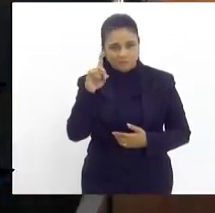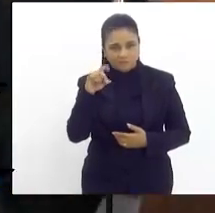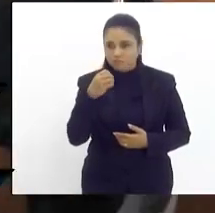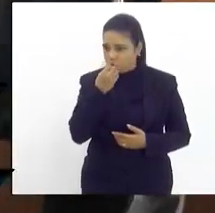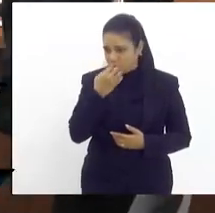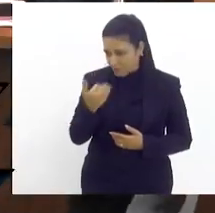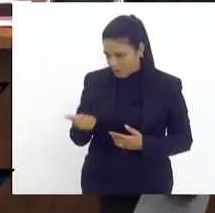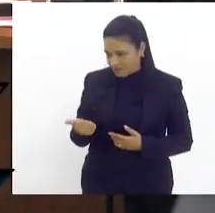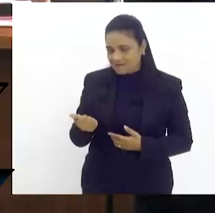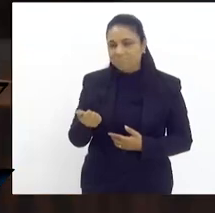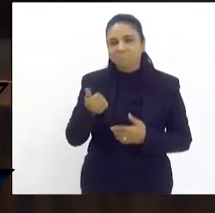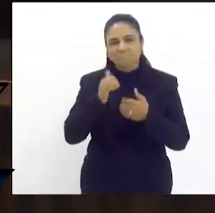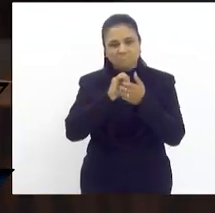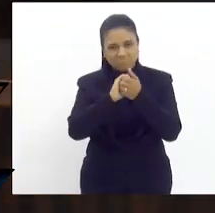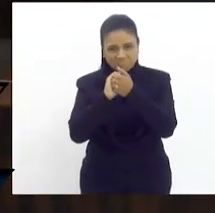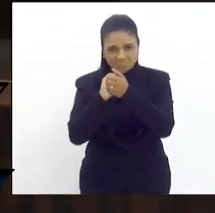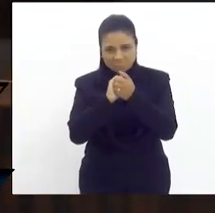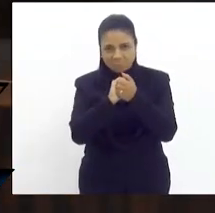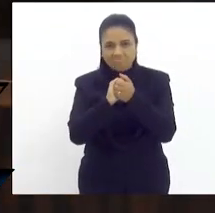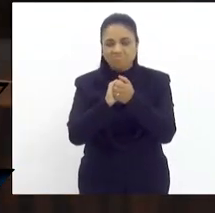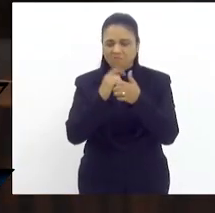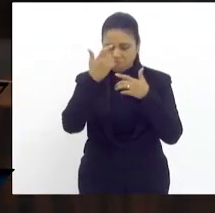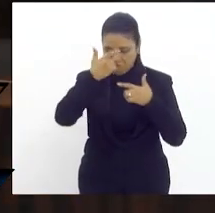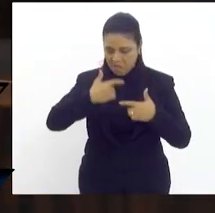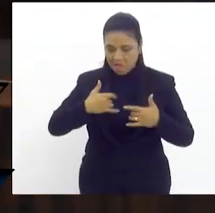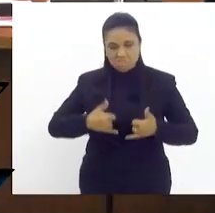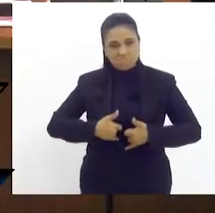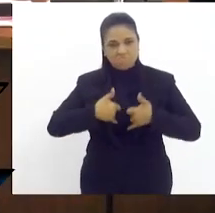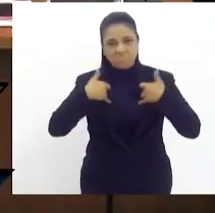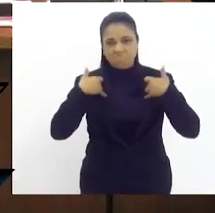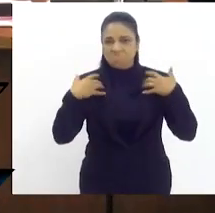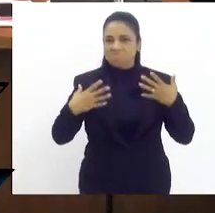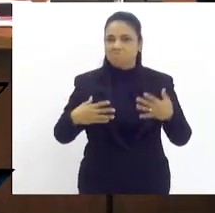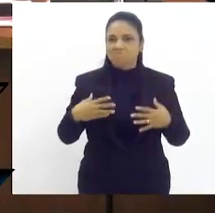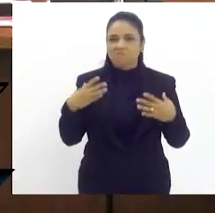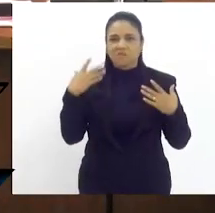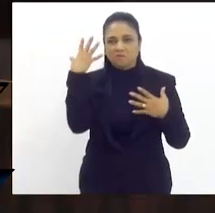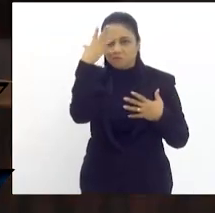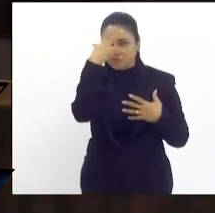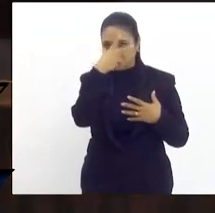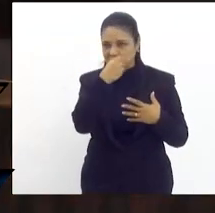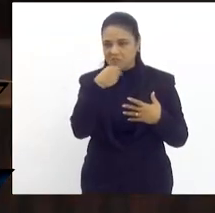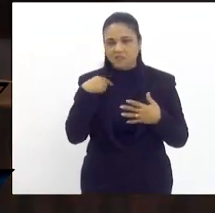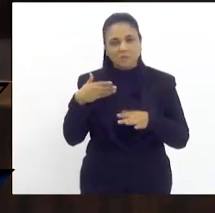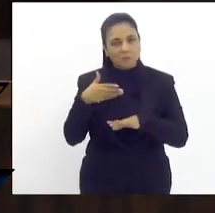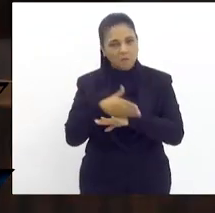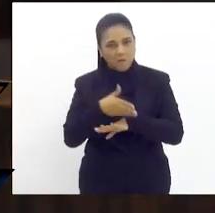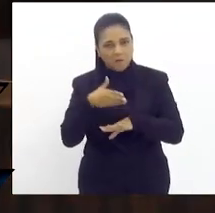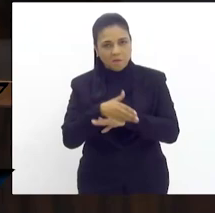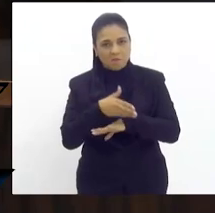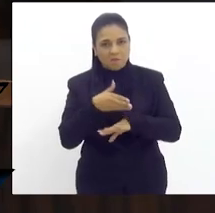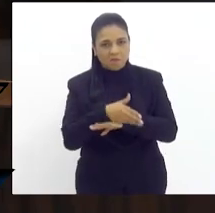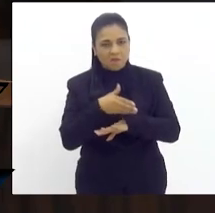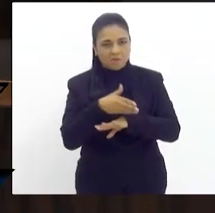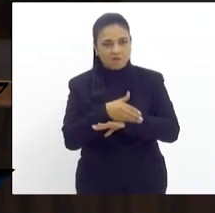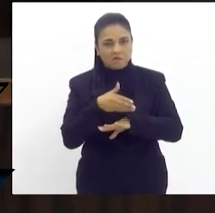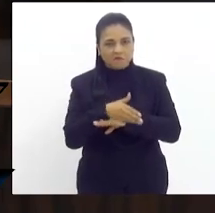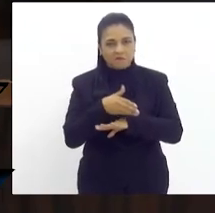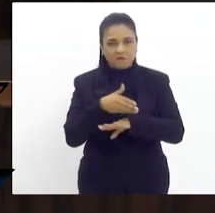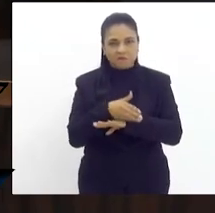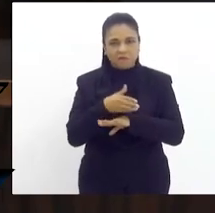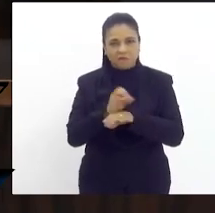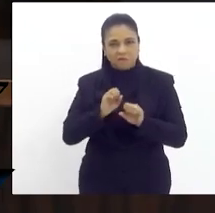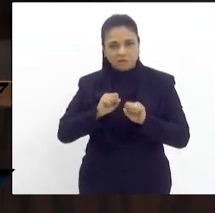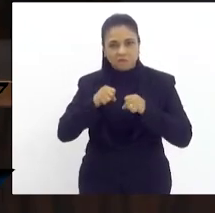Parabéns aí tá sempre elegante sempre bonita Nossa deputada sempre presente aí sempre defendendo